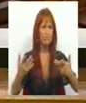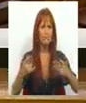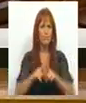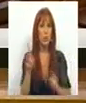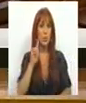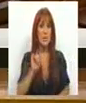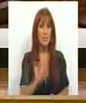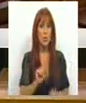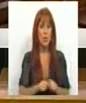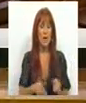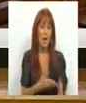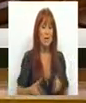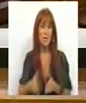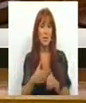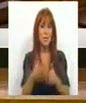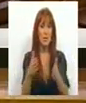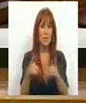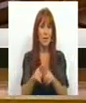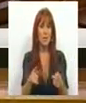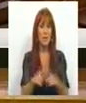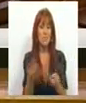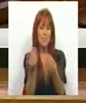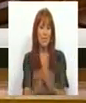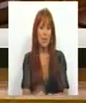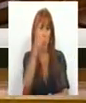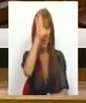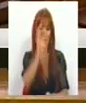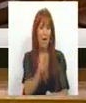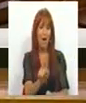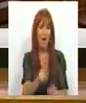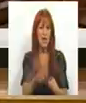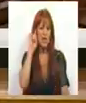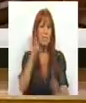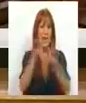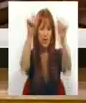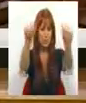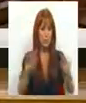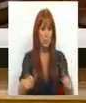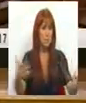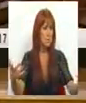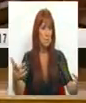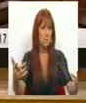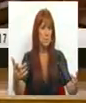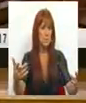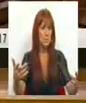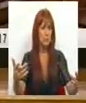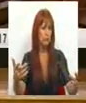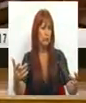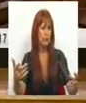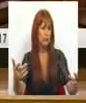no essencial, que a estratégia que estava desenhada pelo Governo e as metas que fixou estavam